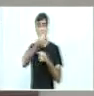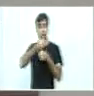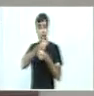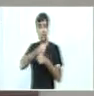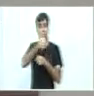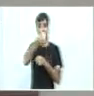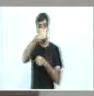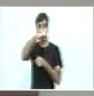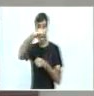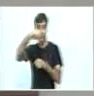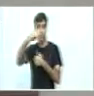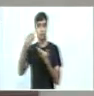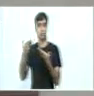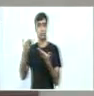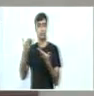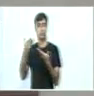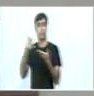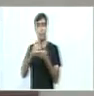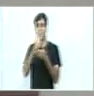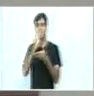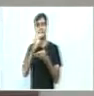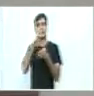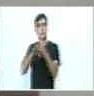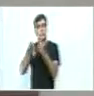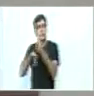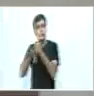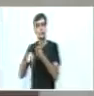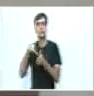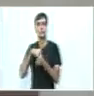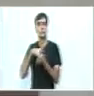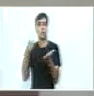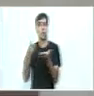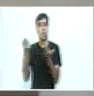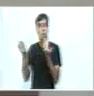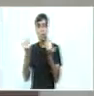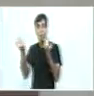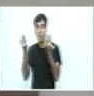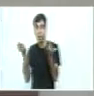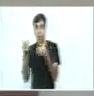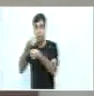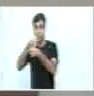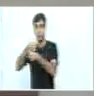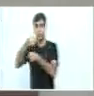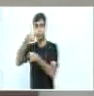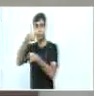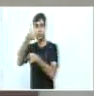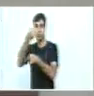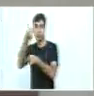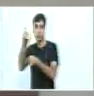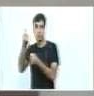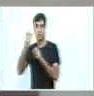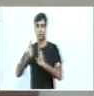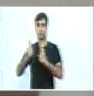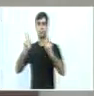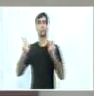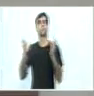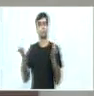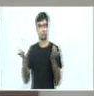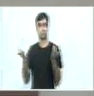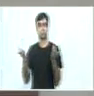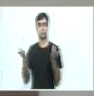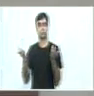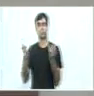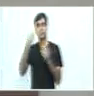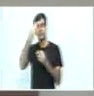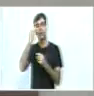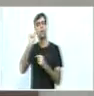Plano de cargos e salários defasado para a realidade da educação municipal,